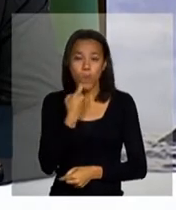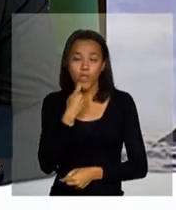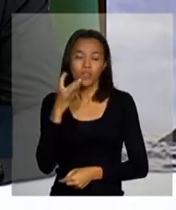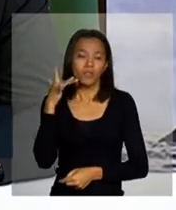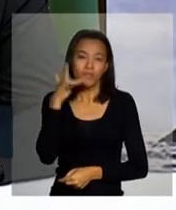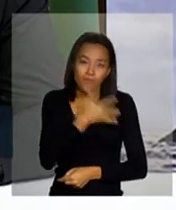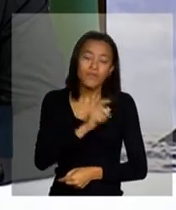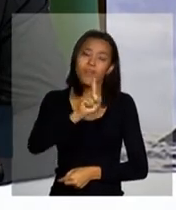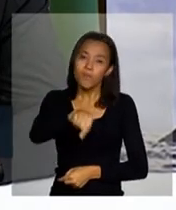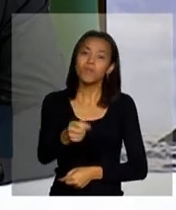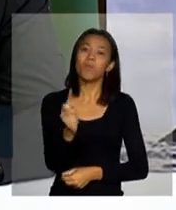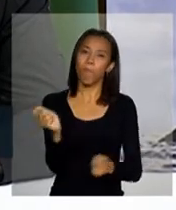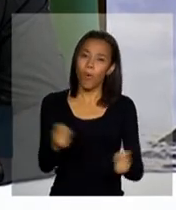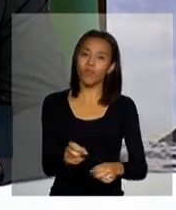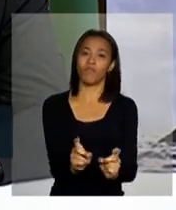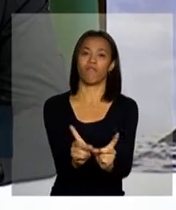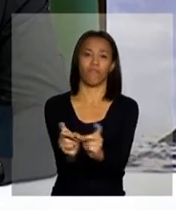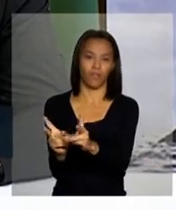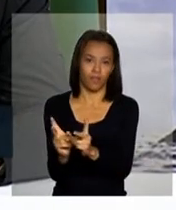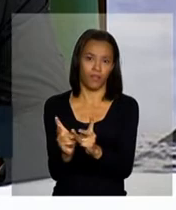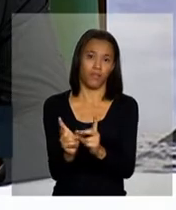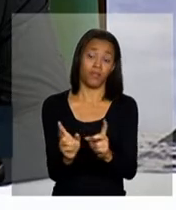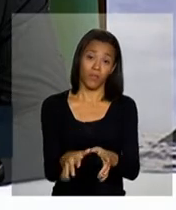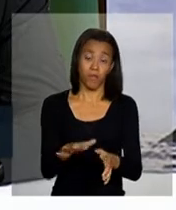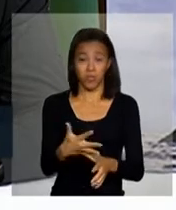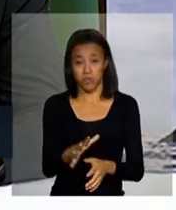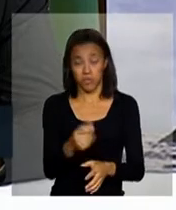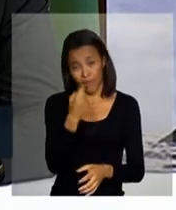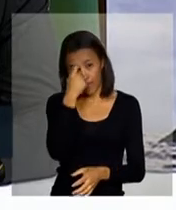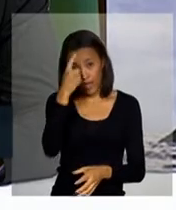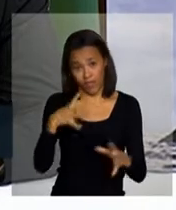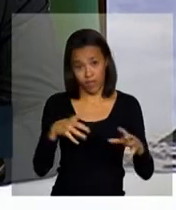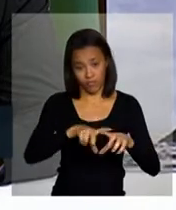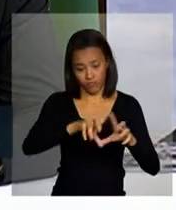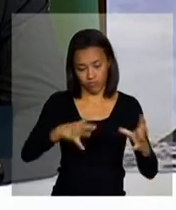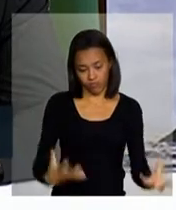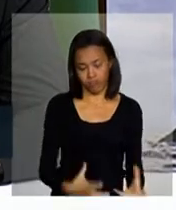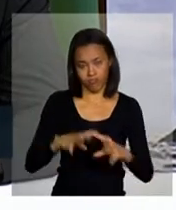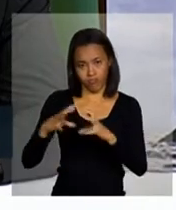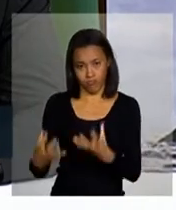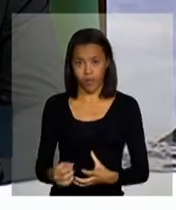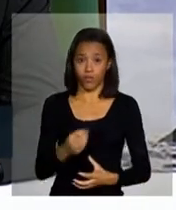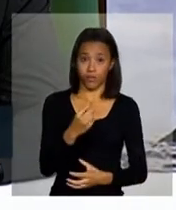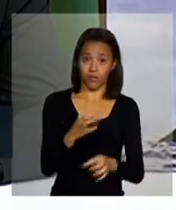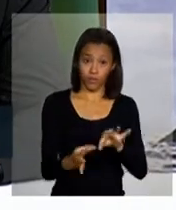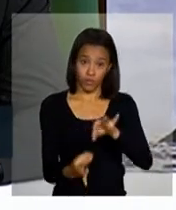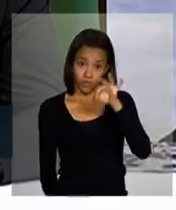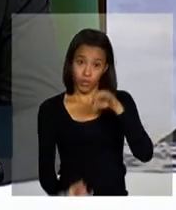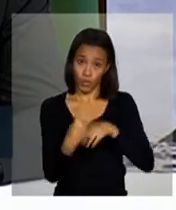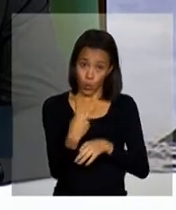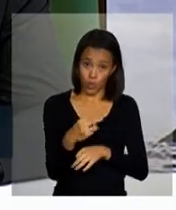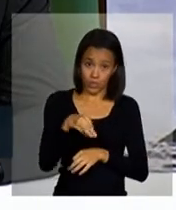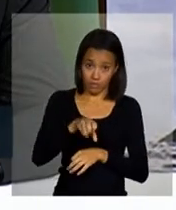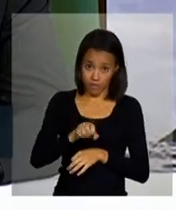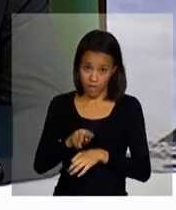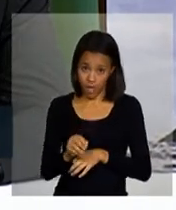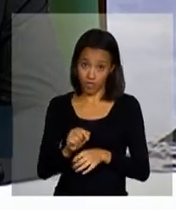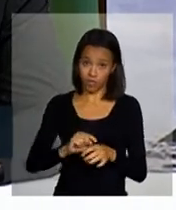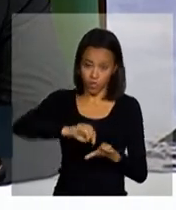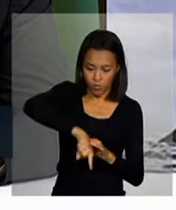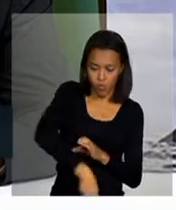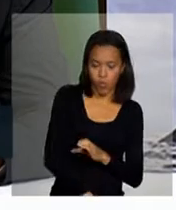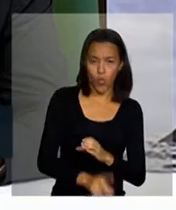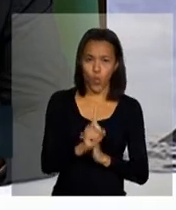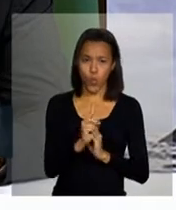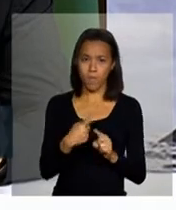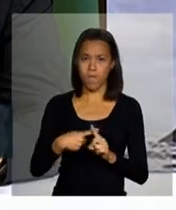vender. A ideia é que em cada tanque desse, 2 metros por 2 metros, com 1 de profundidade, 1,5, ele